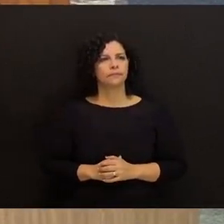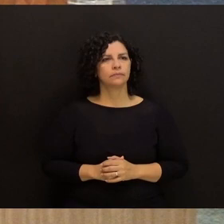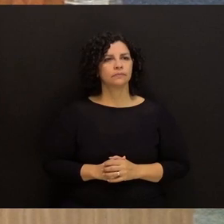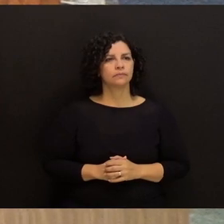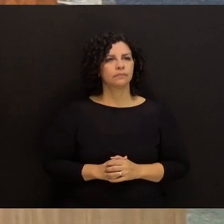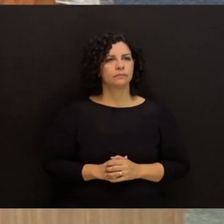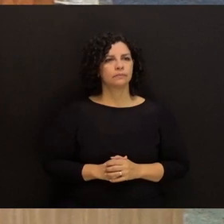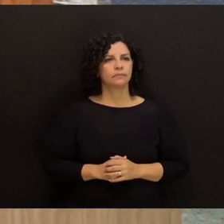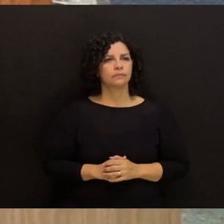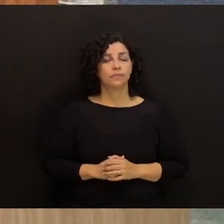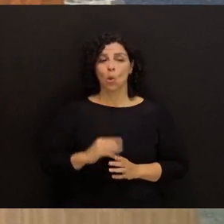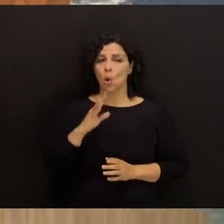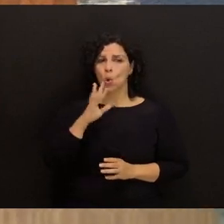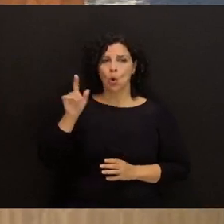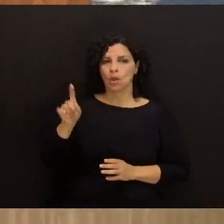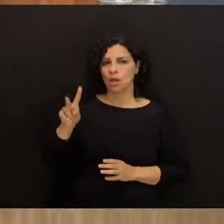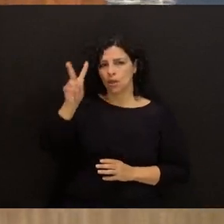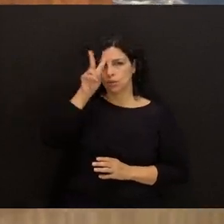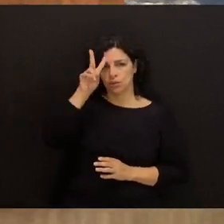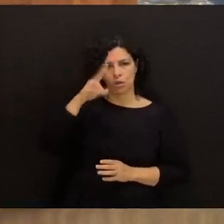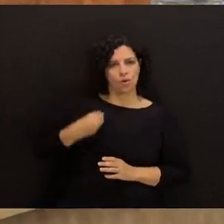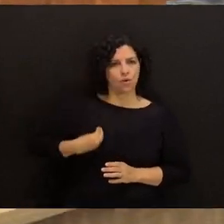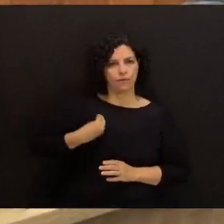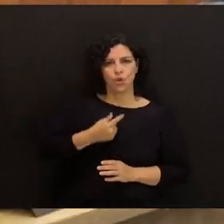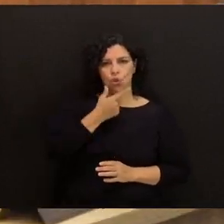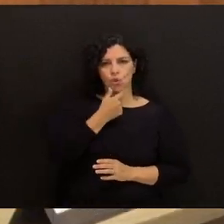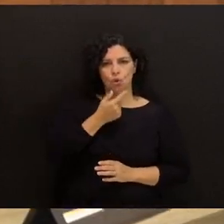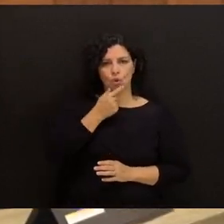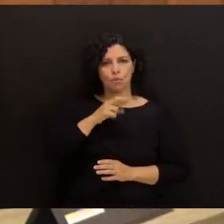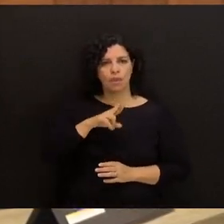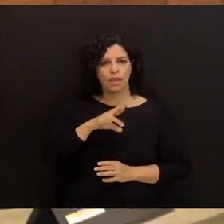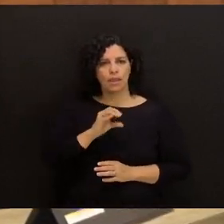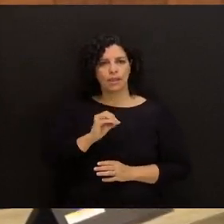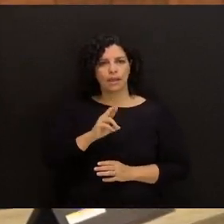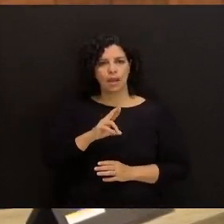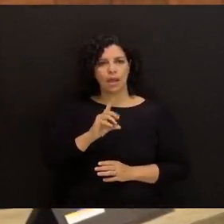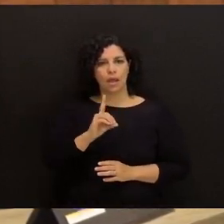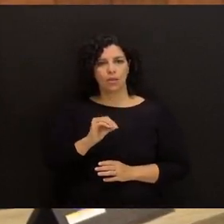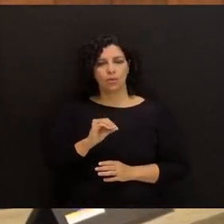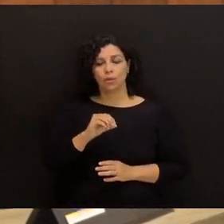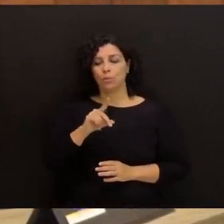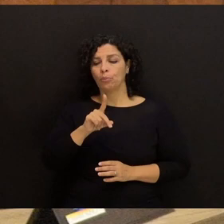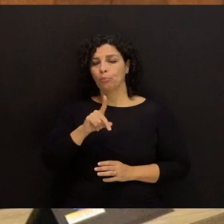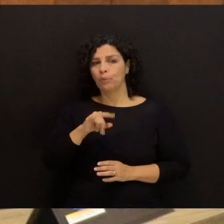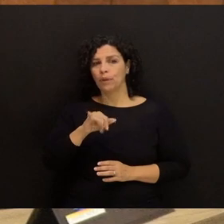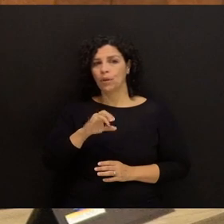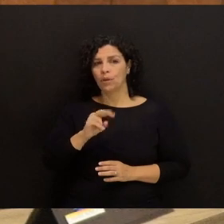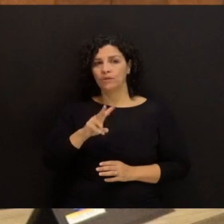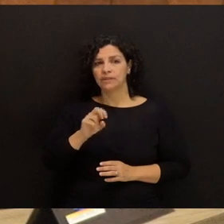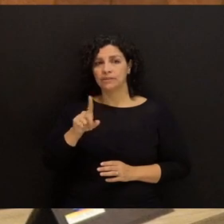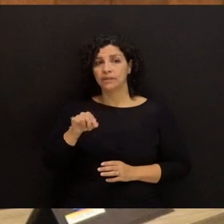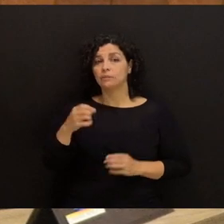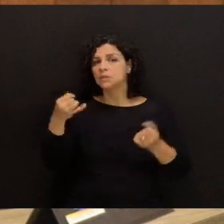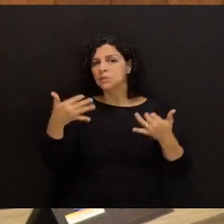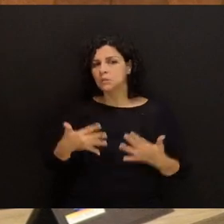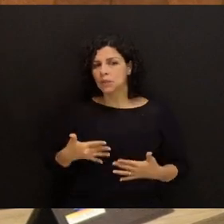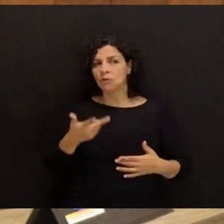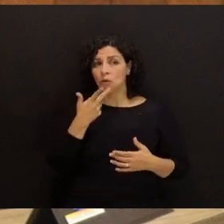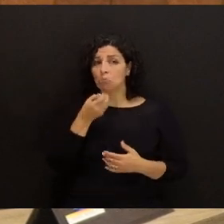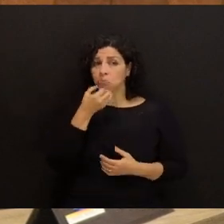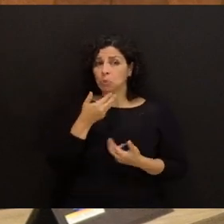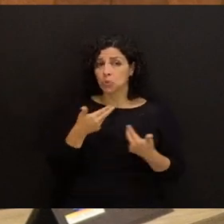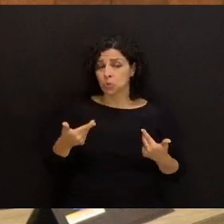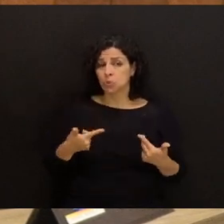não conheço toda a história do Senhor Ricardo Piovesan mas o pouco que soube são coisas